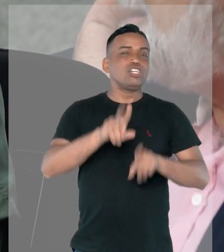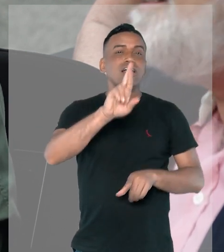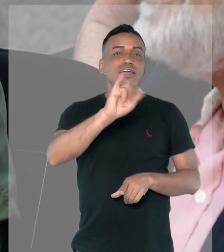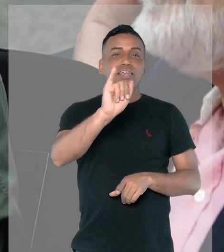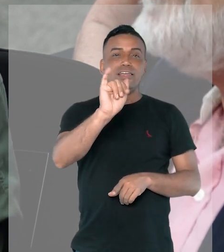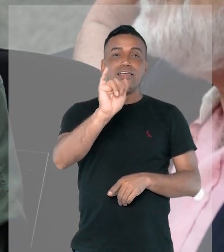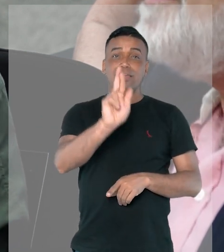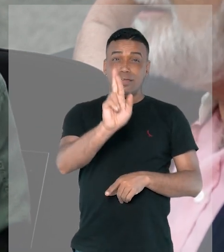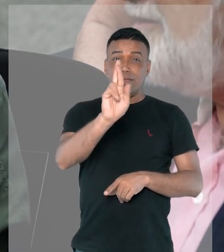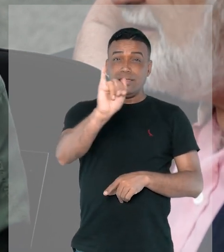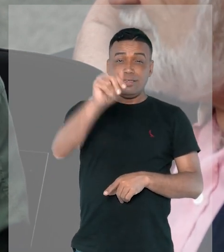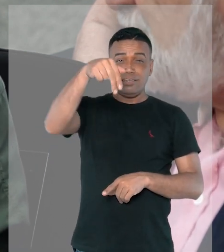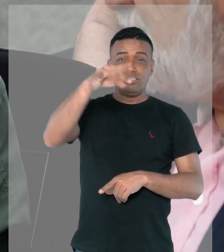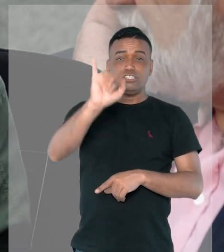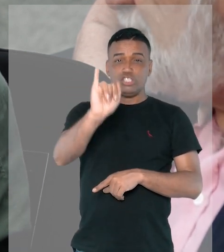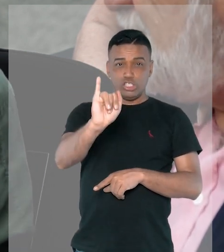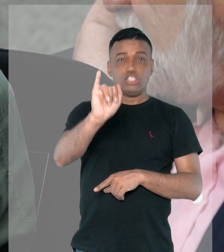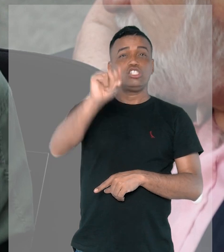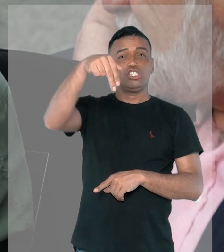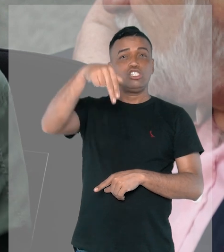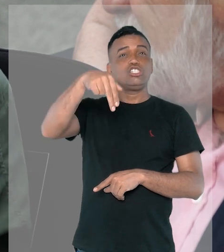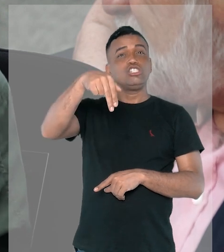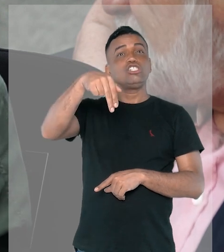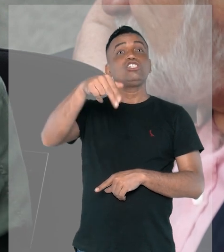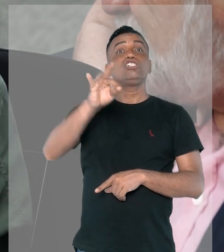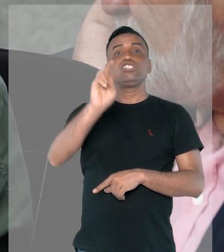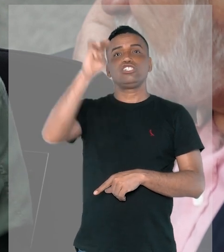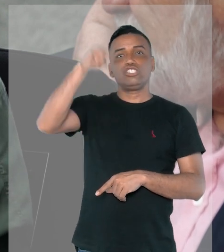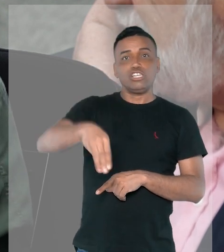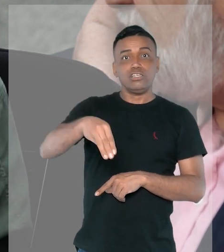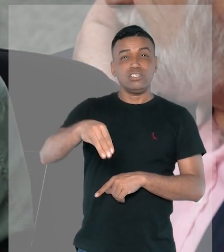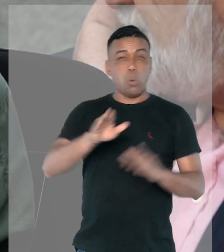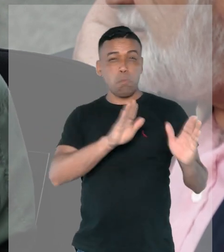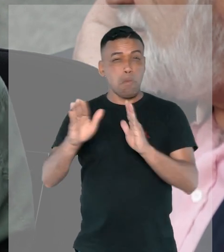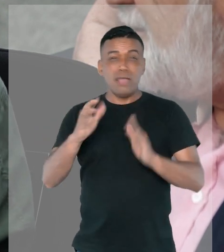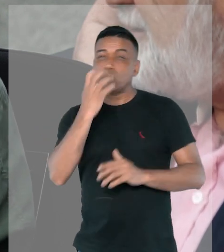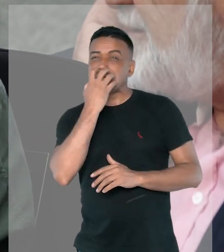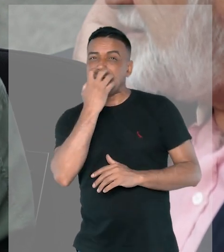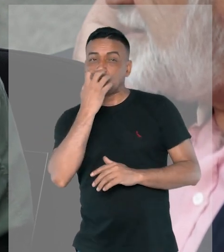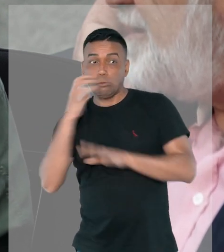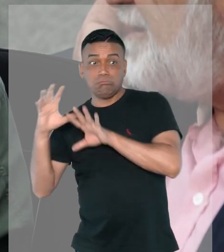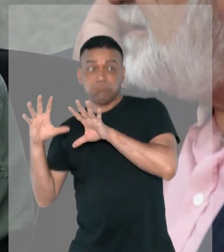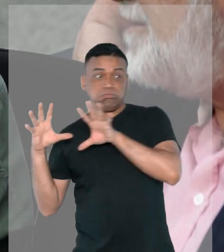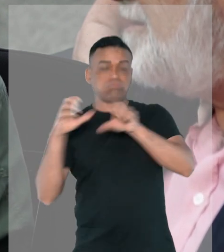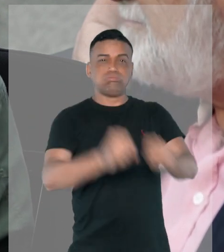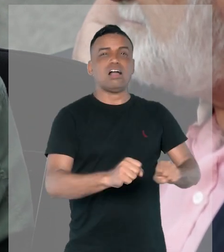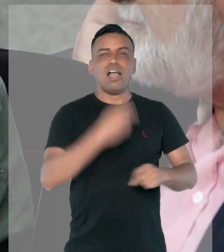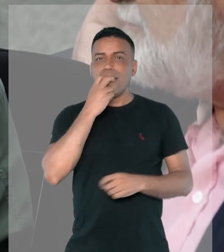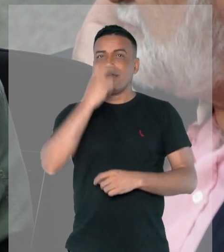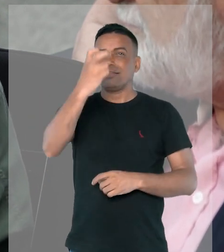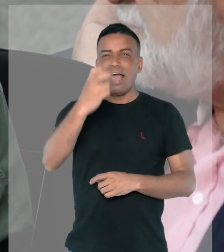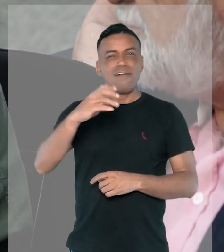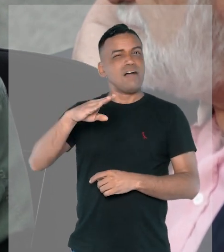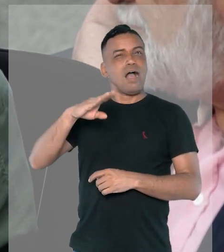também, que era um pastor alemão, que na hora, no momento crucial, o Rust gritava, ai,